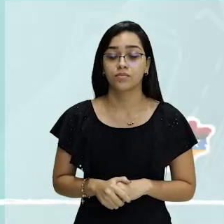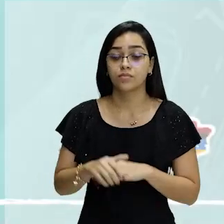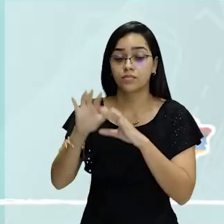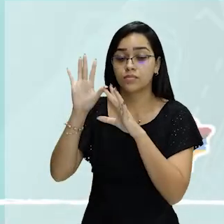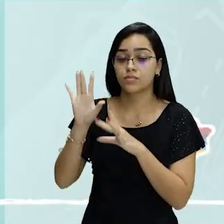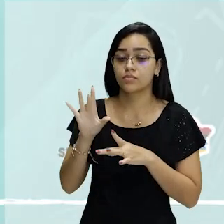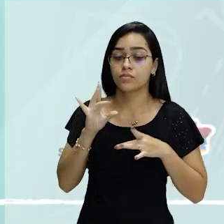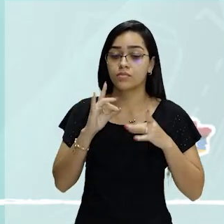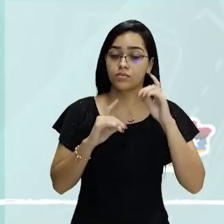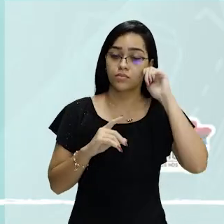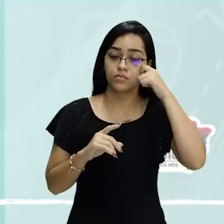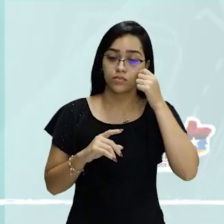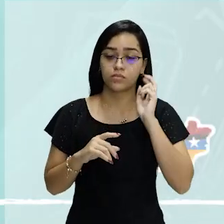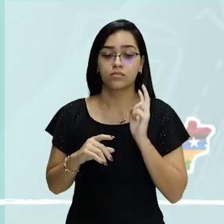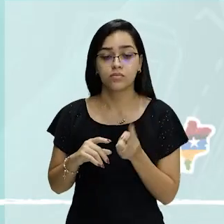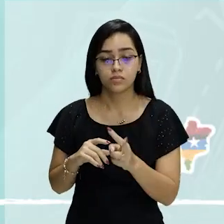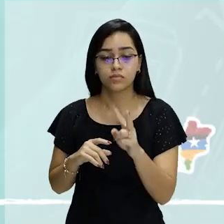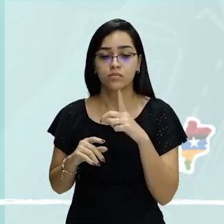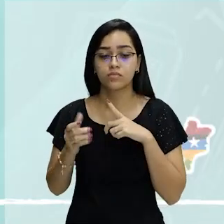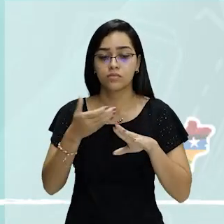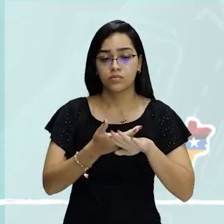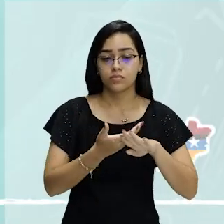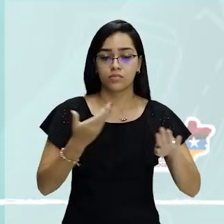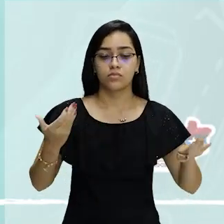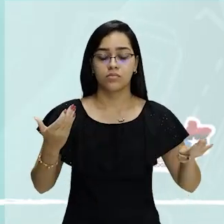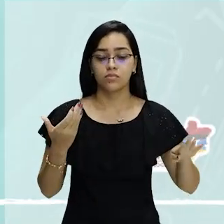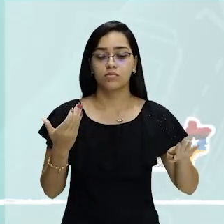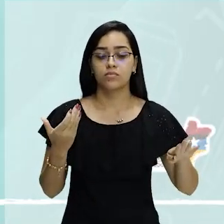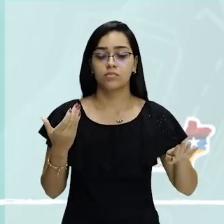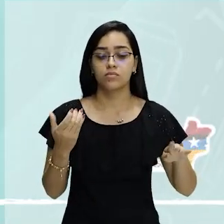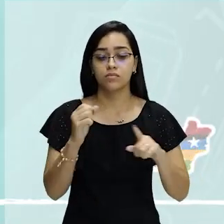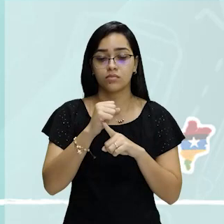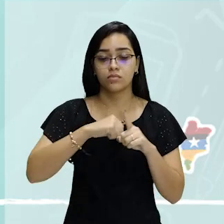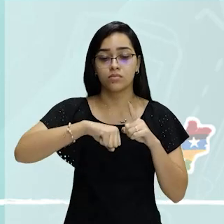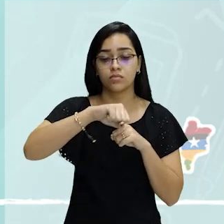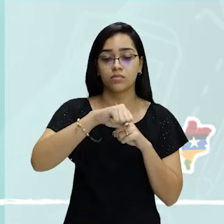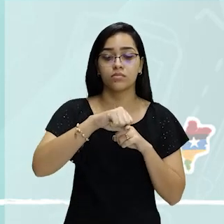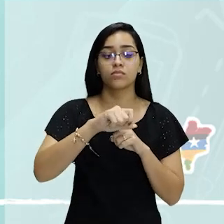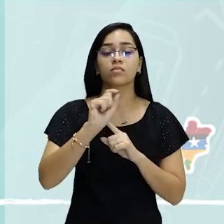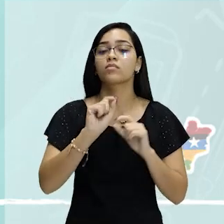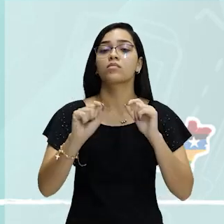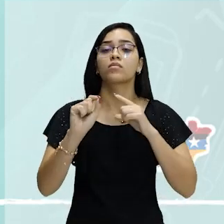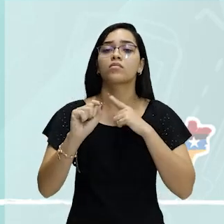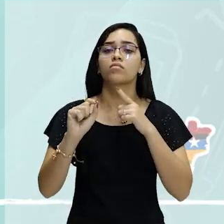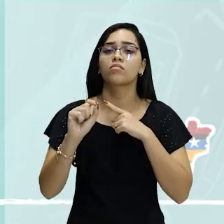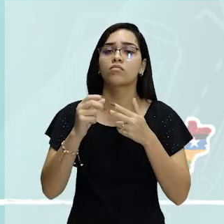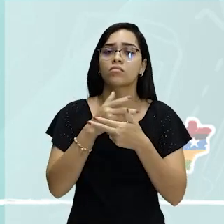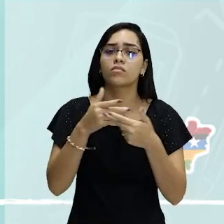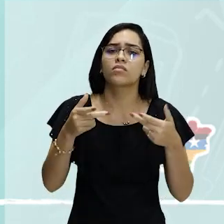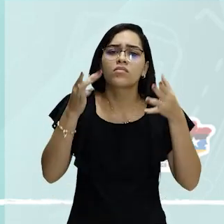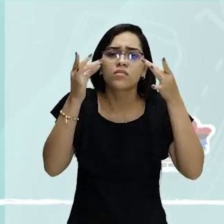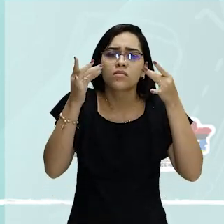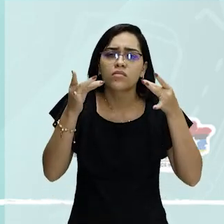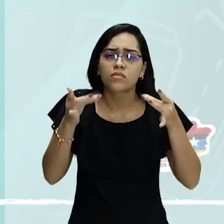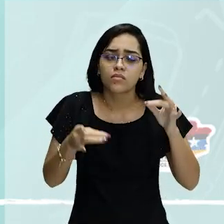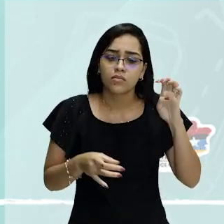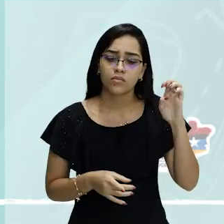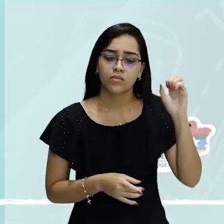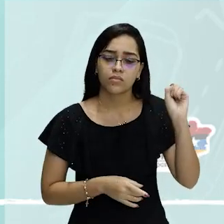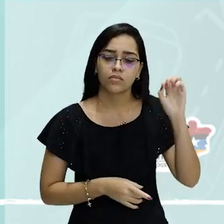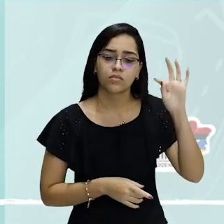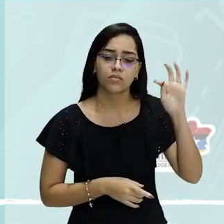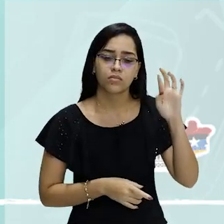A presença de personagens negras é sempre mediada por esse distanciamento racial e, de modo